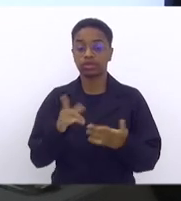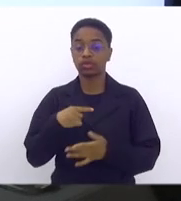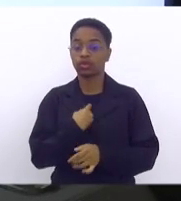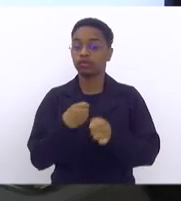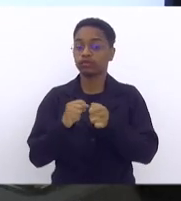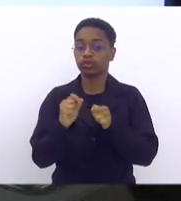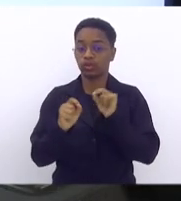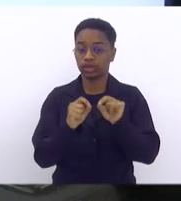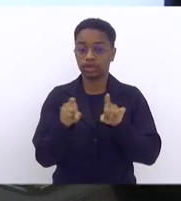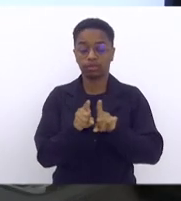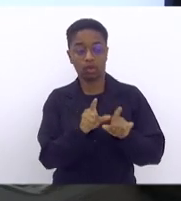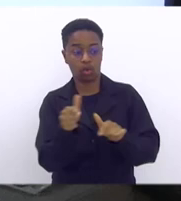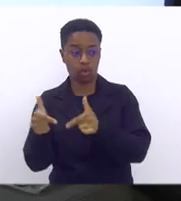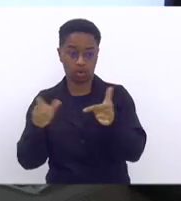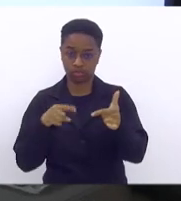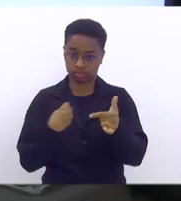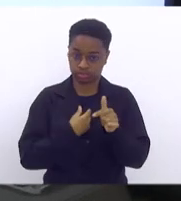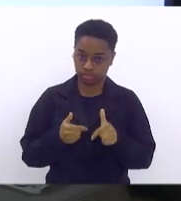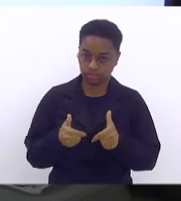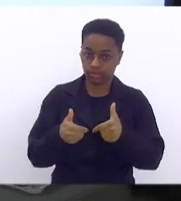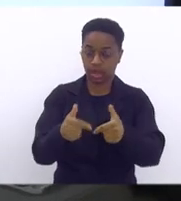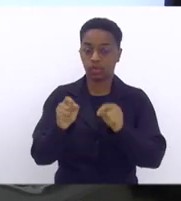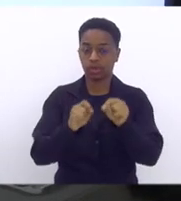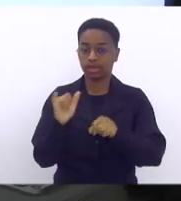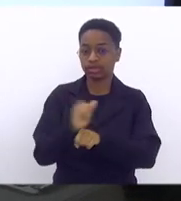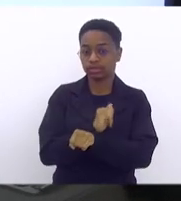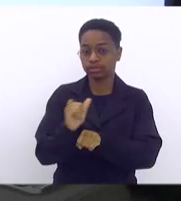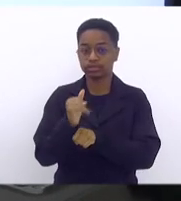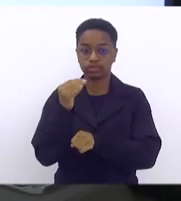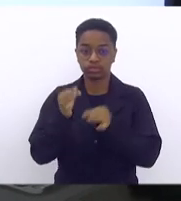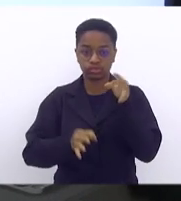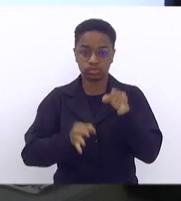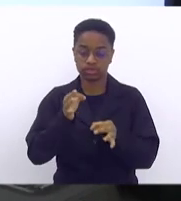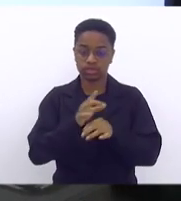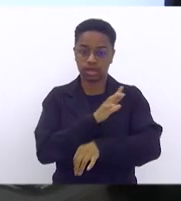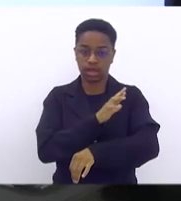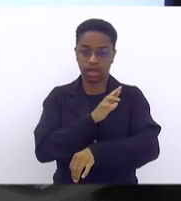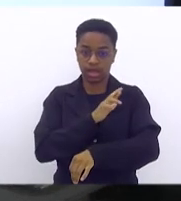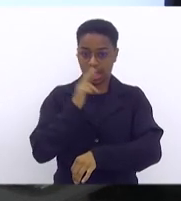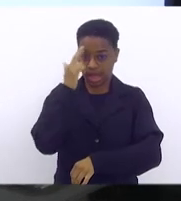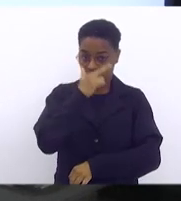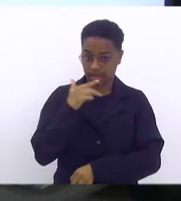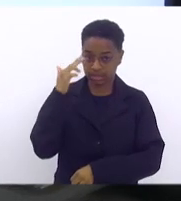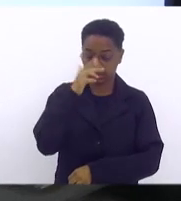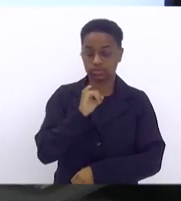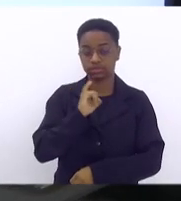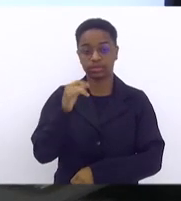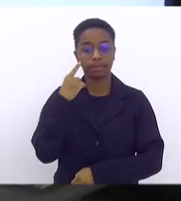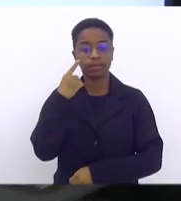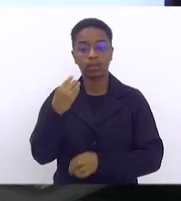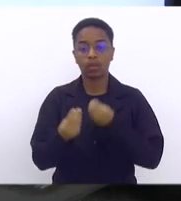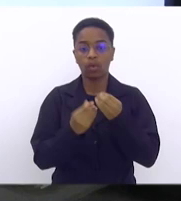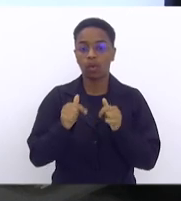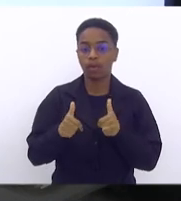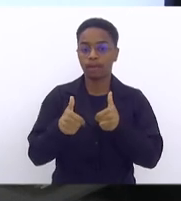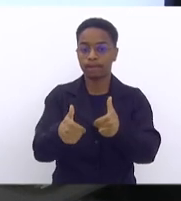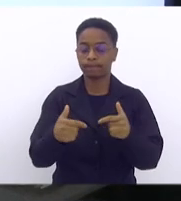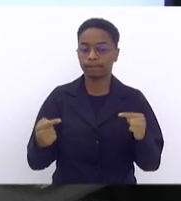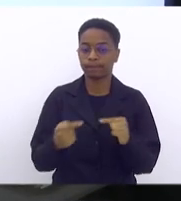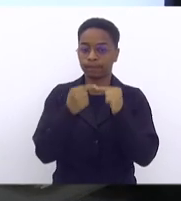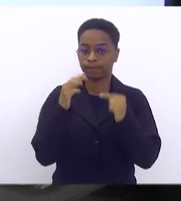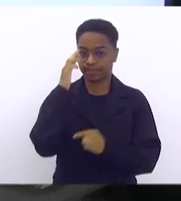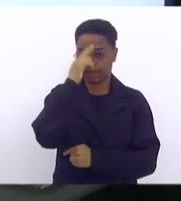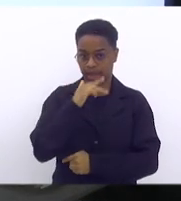casos também, é uma das nossas, do que a gente chama de estratégia de justiça racial, quando a gente pensa a nossa atuação de uma forma